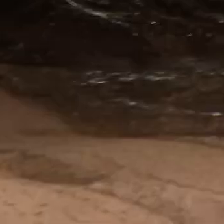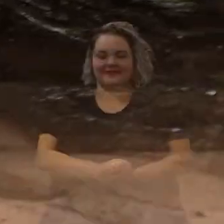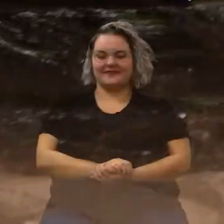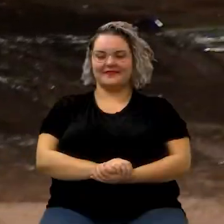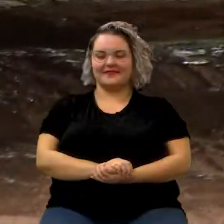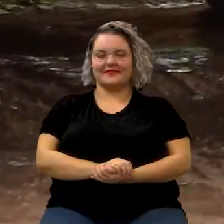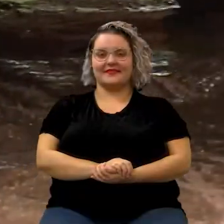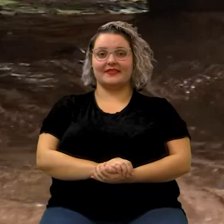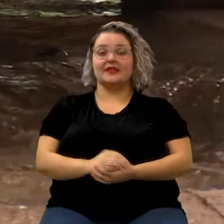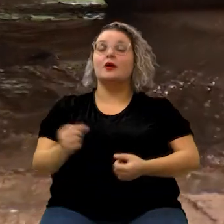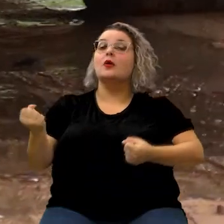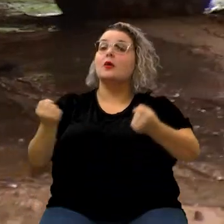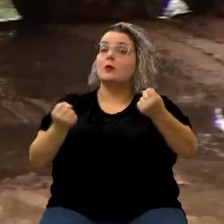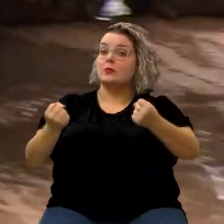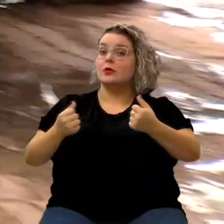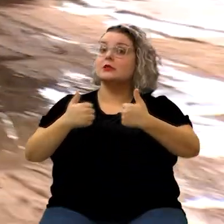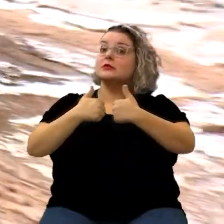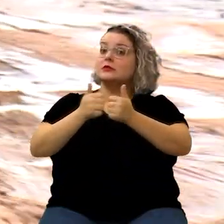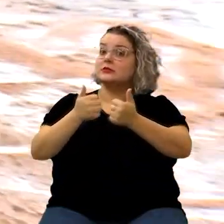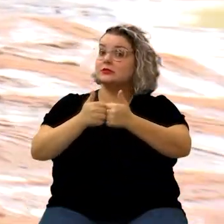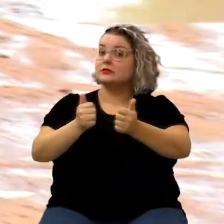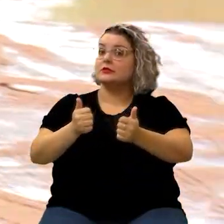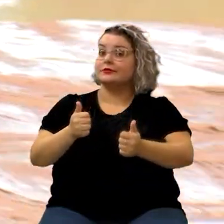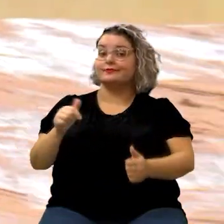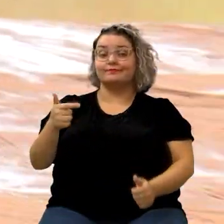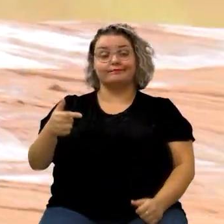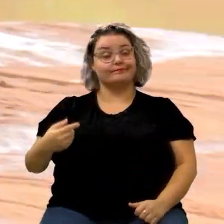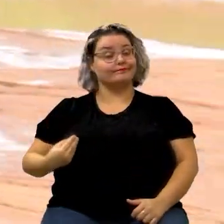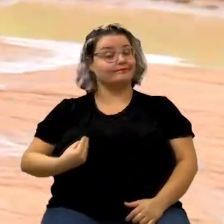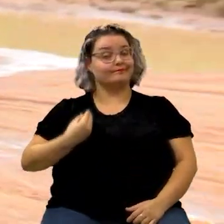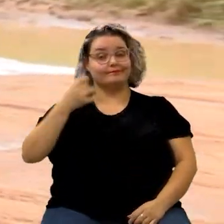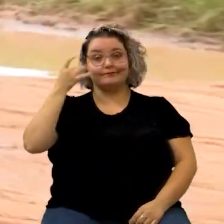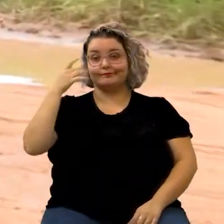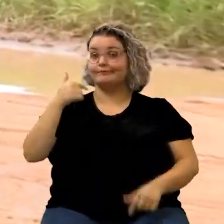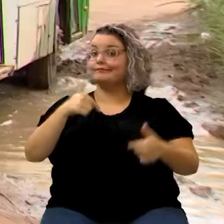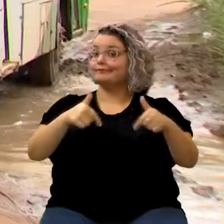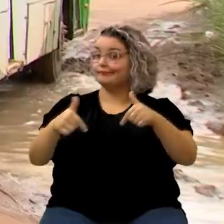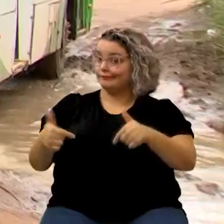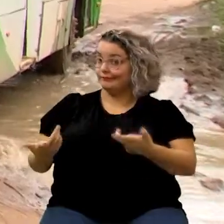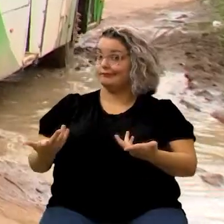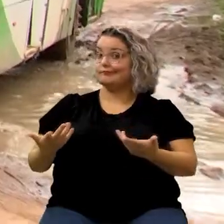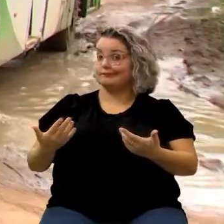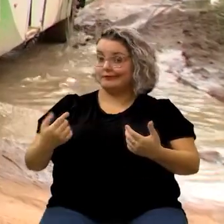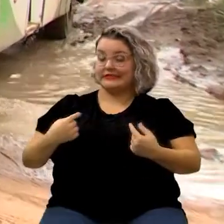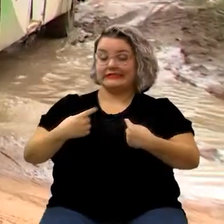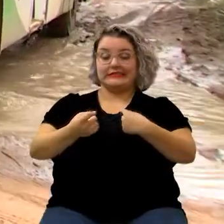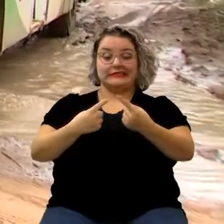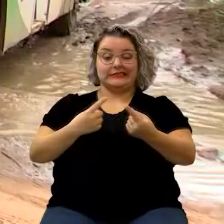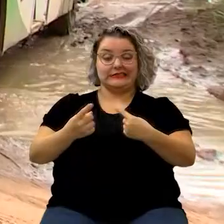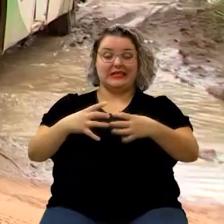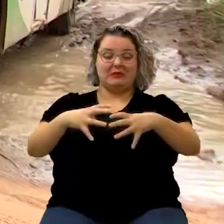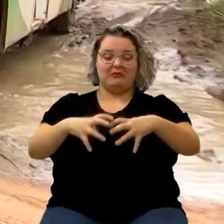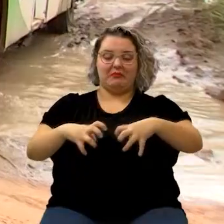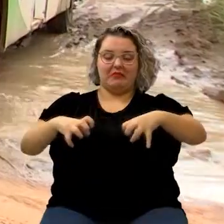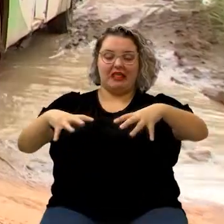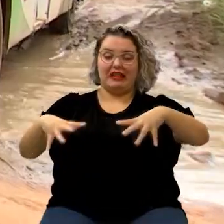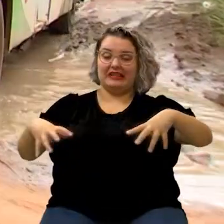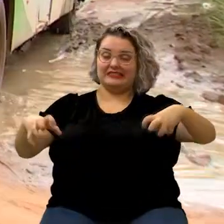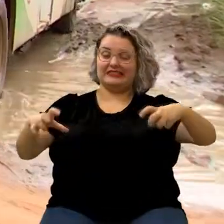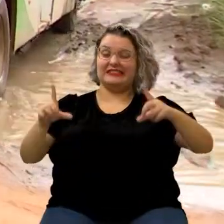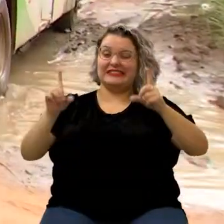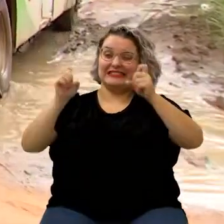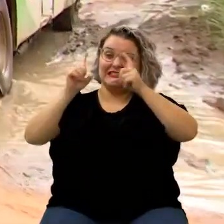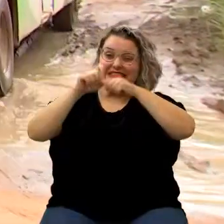o motorista desde o ônibus não tem vida fácil no trabalho a estrada tomada por lama dificulta